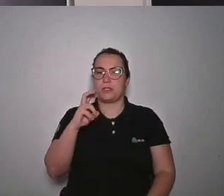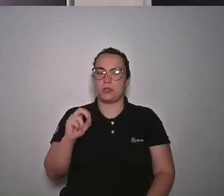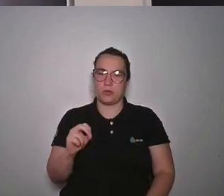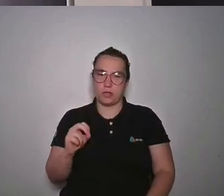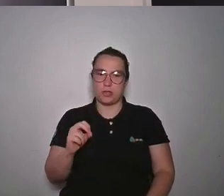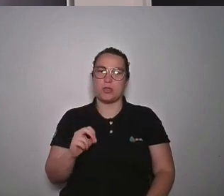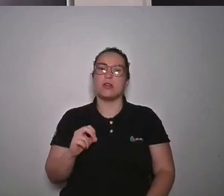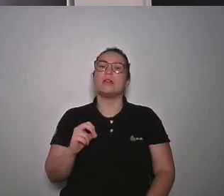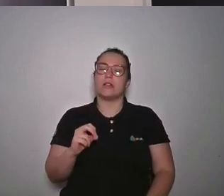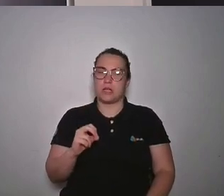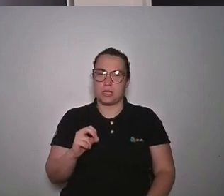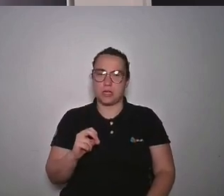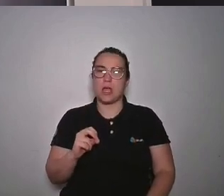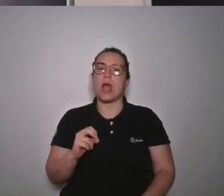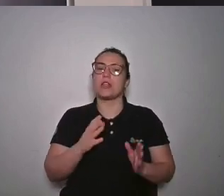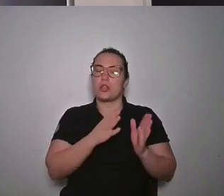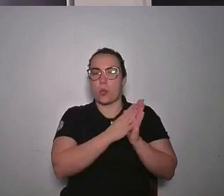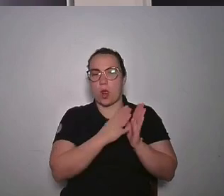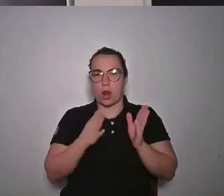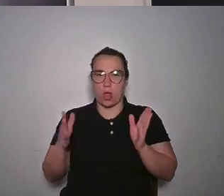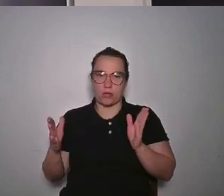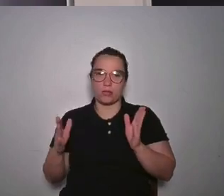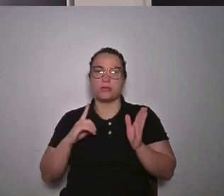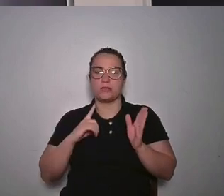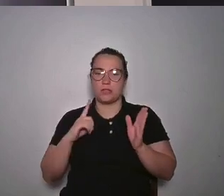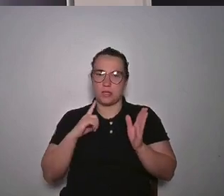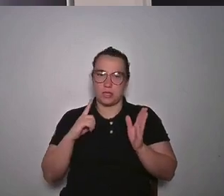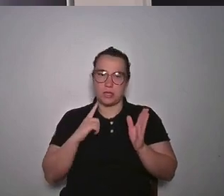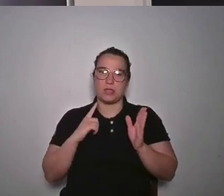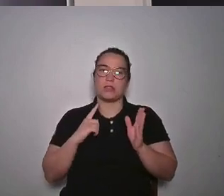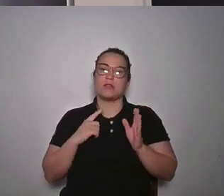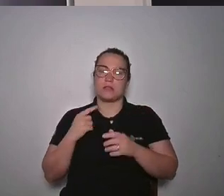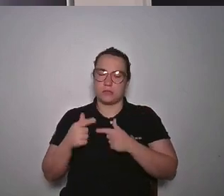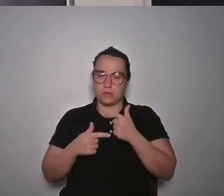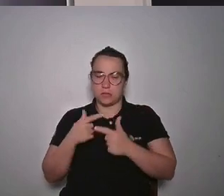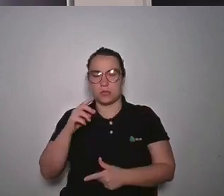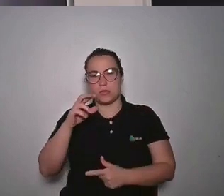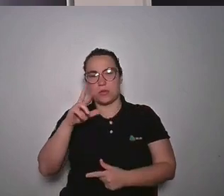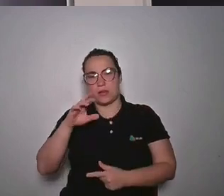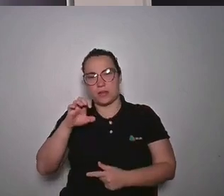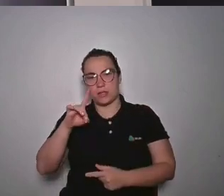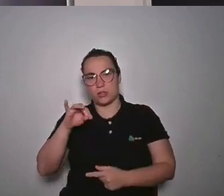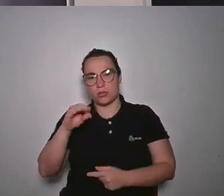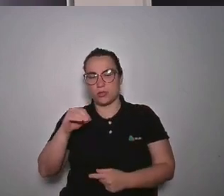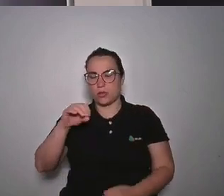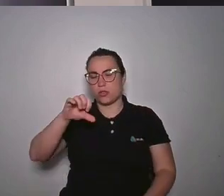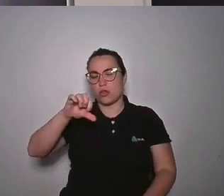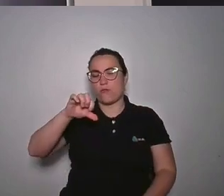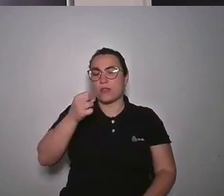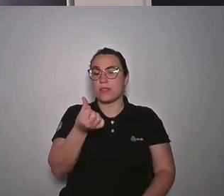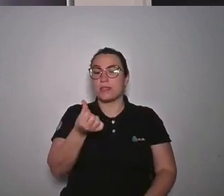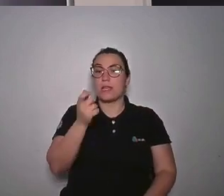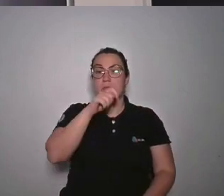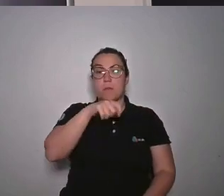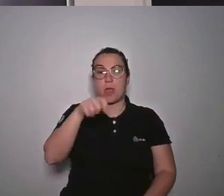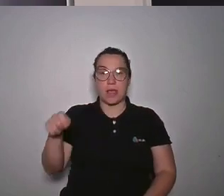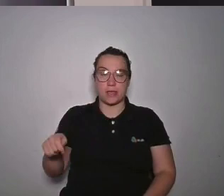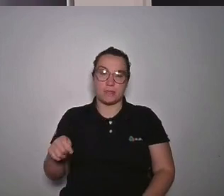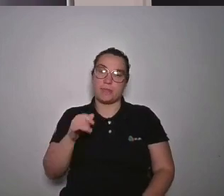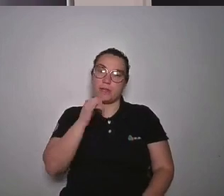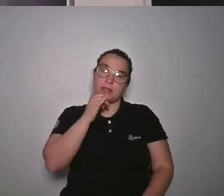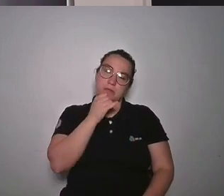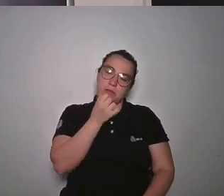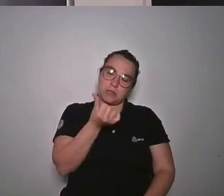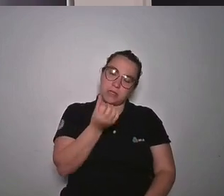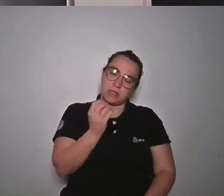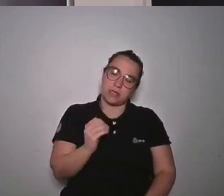de crédito são a longo prazo. Tem operação de crédito no município que é para 96 meses. Então, se você pegar 60